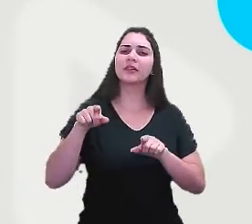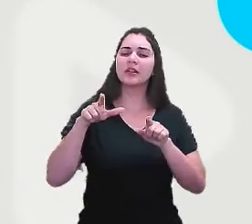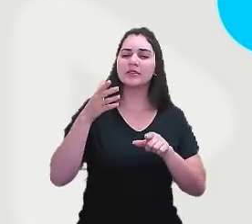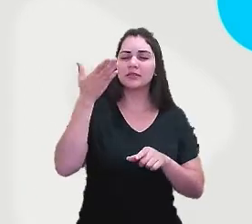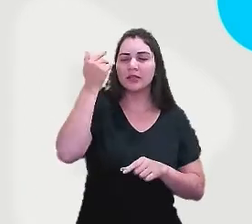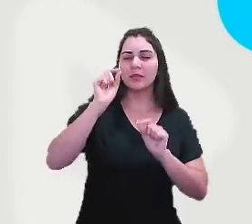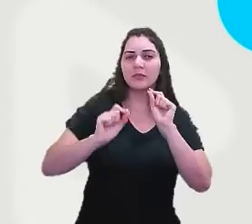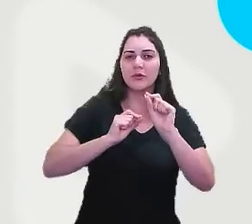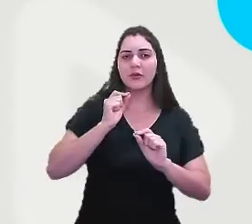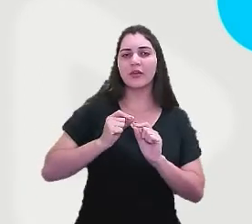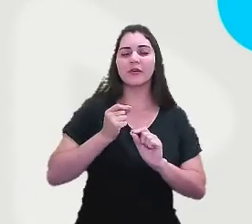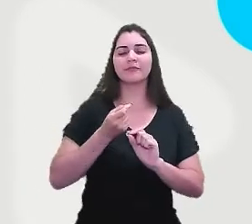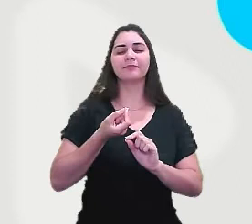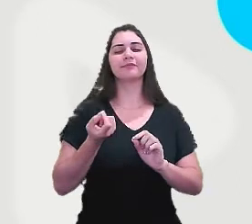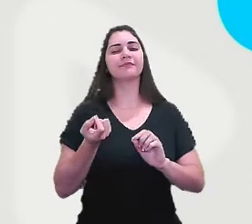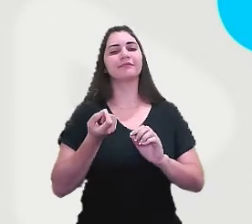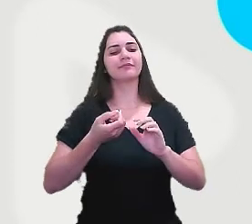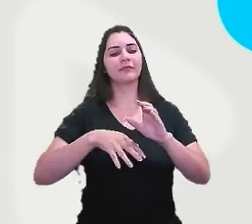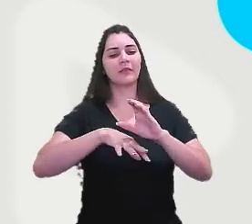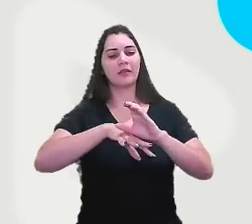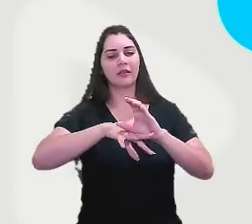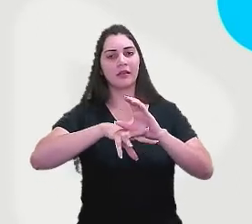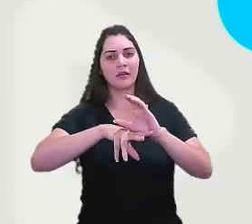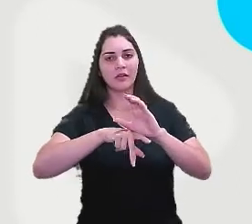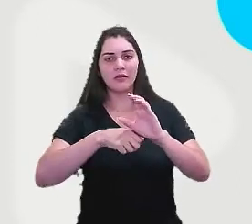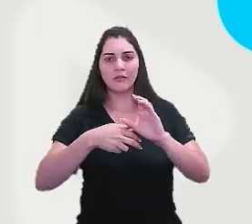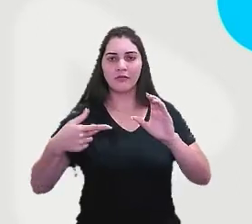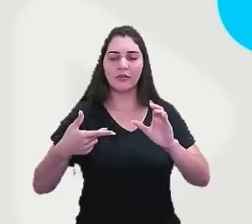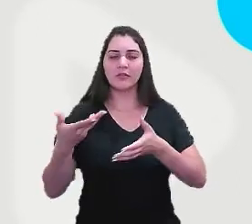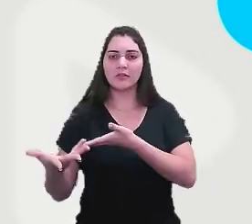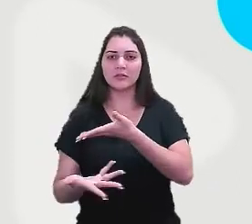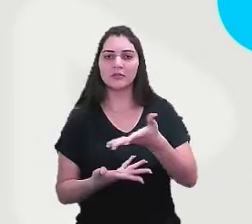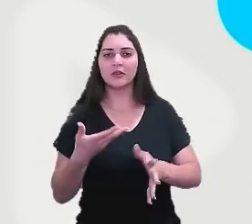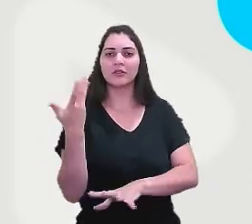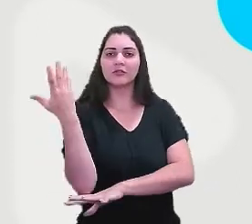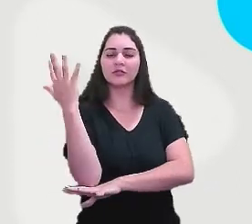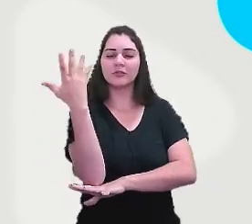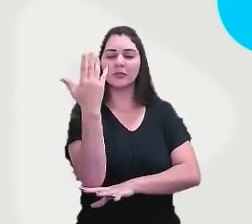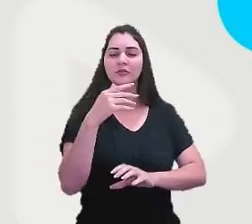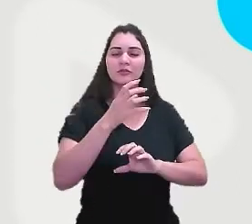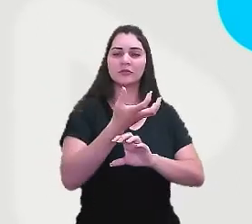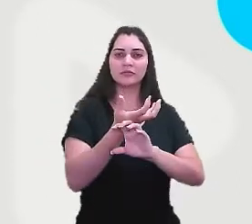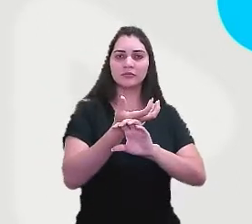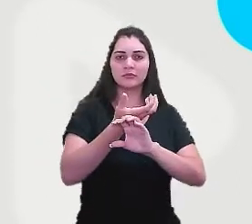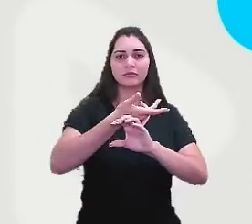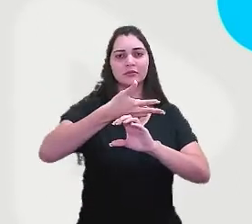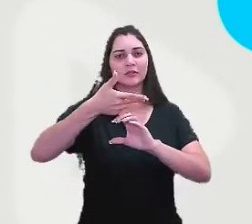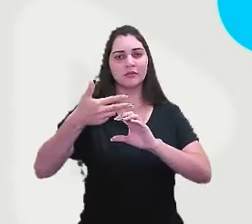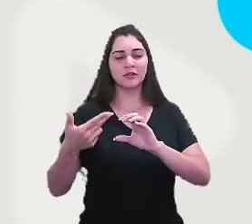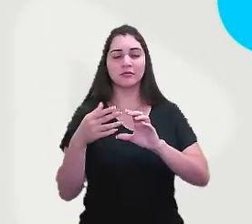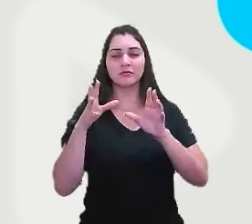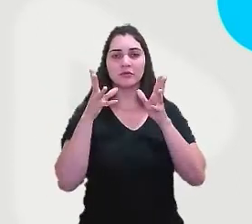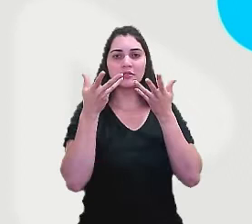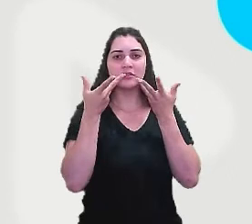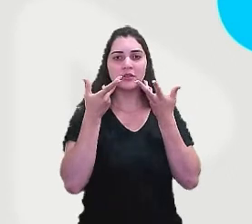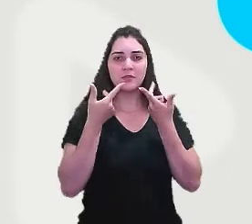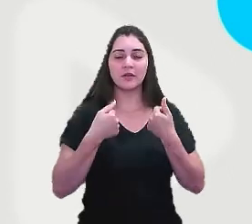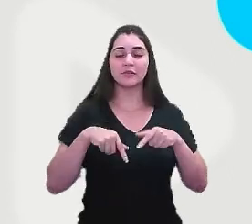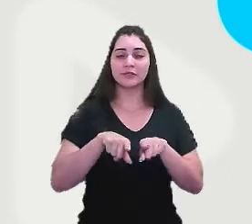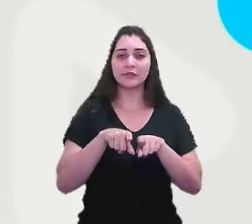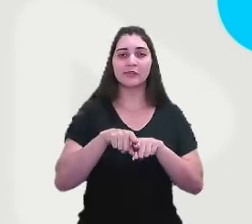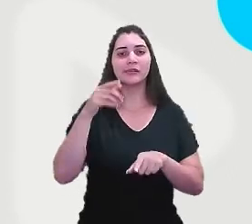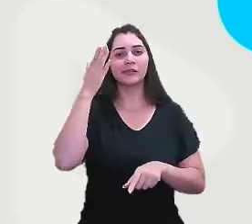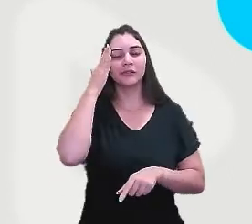plantas e a fauna está relacionada com os animais. Compreender a importância da preservação